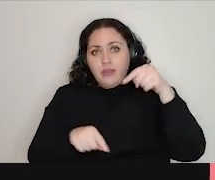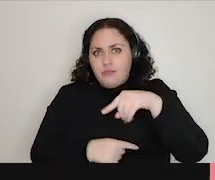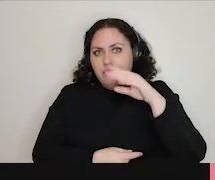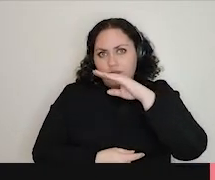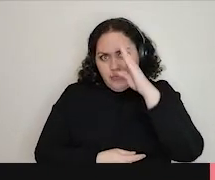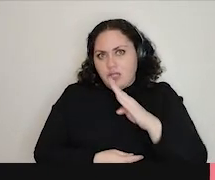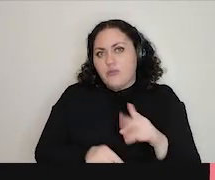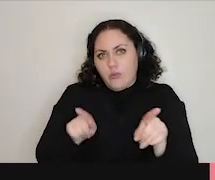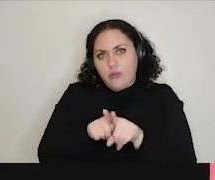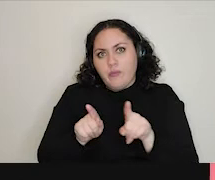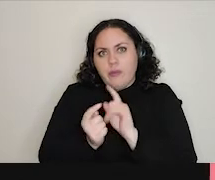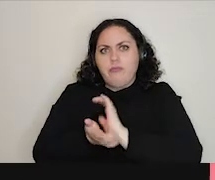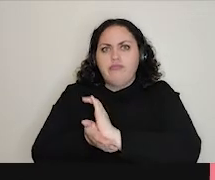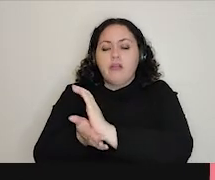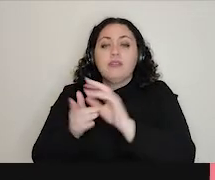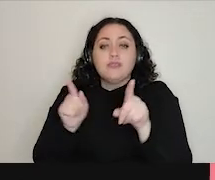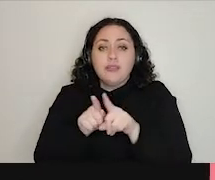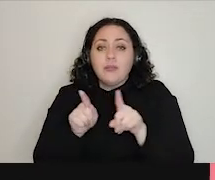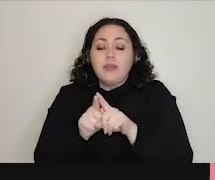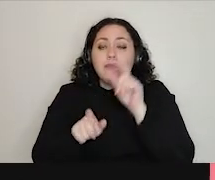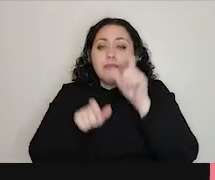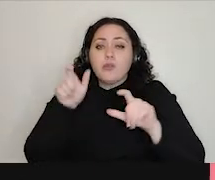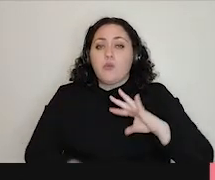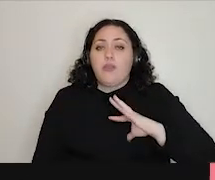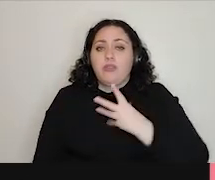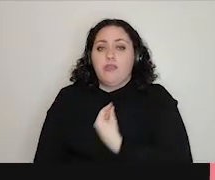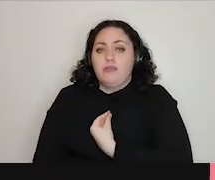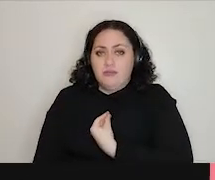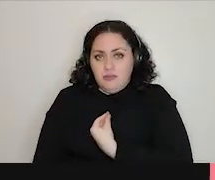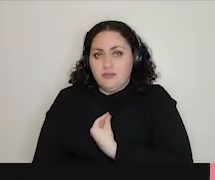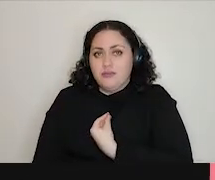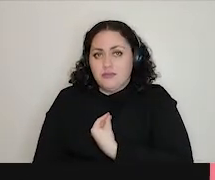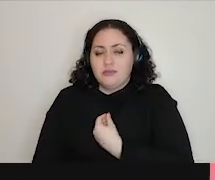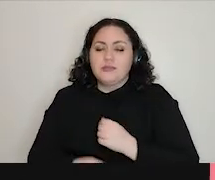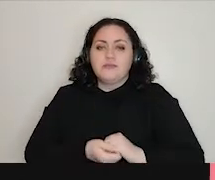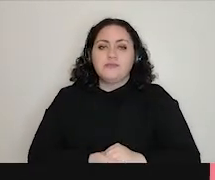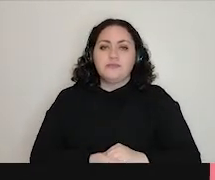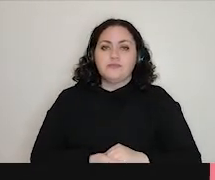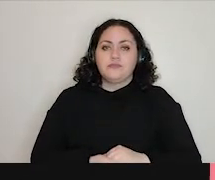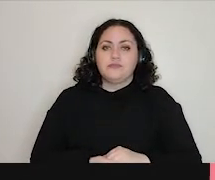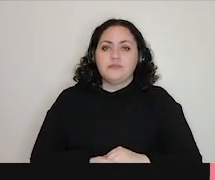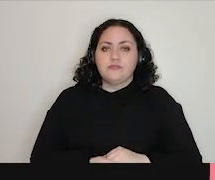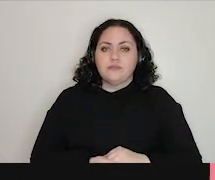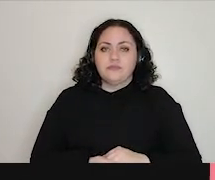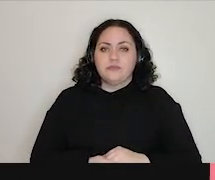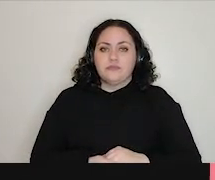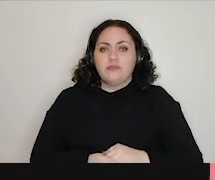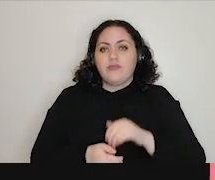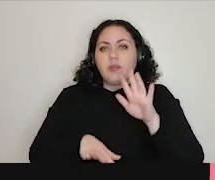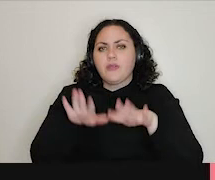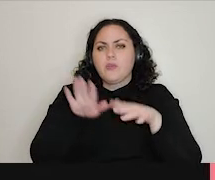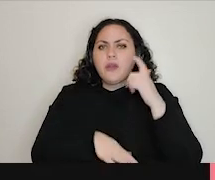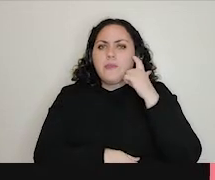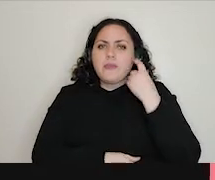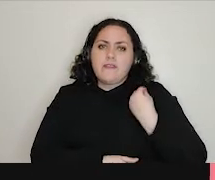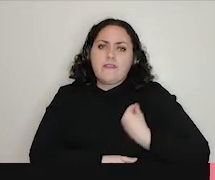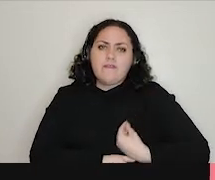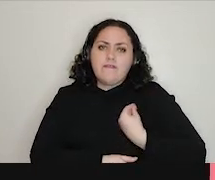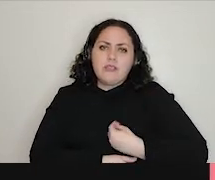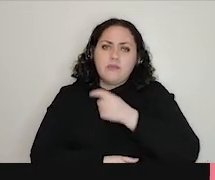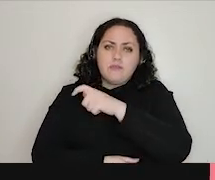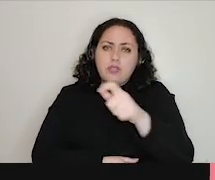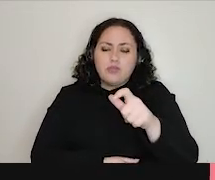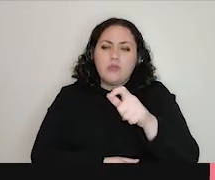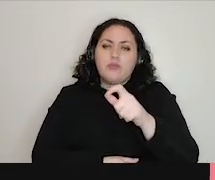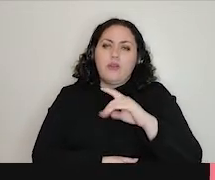trans em todo o planeta. Estima-se que a expectativa de vida de pessoas trans, especialmente mulheres trans e